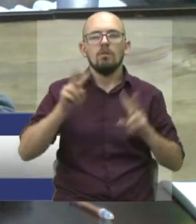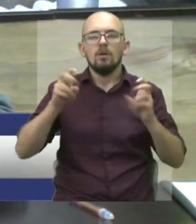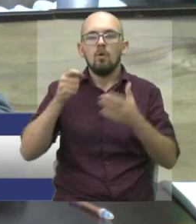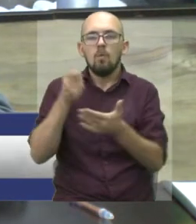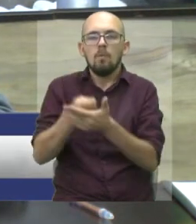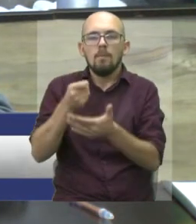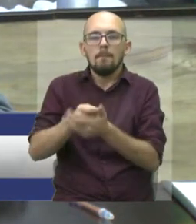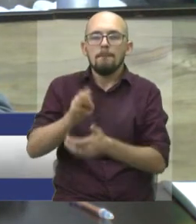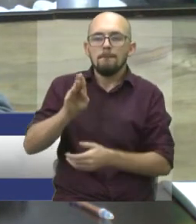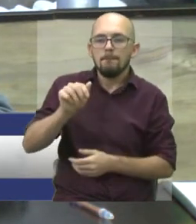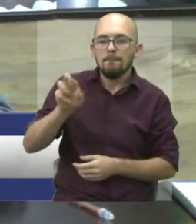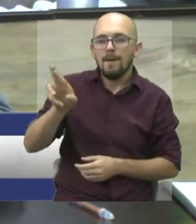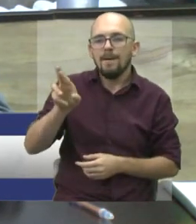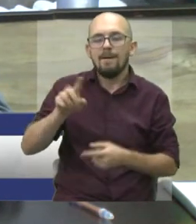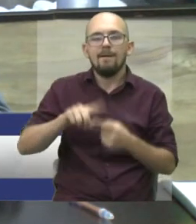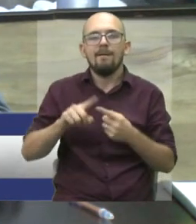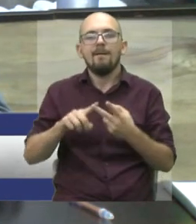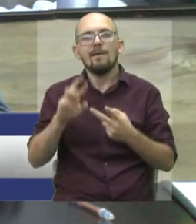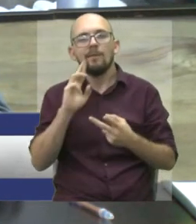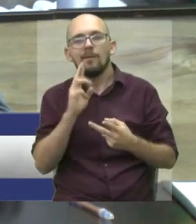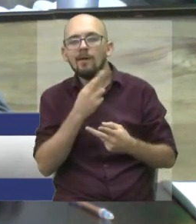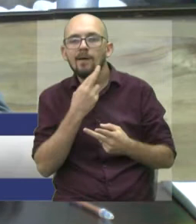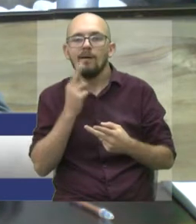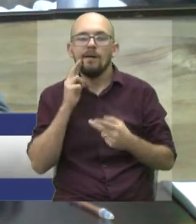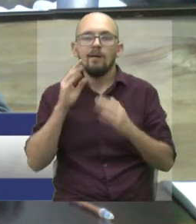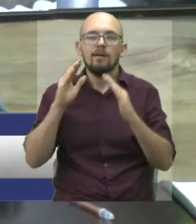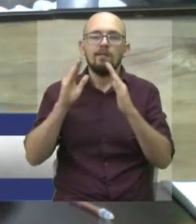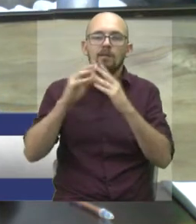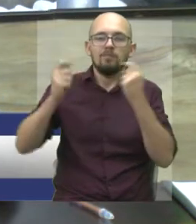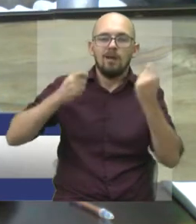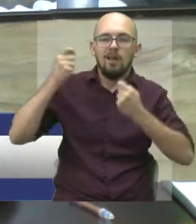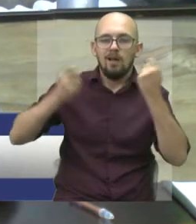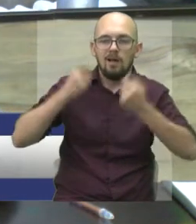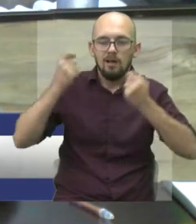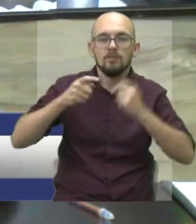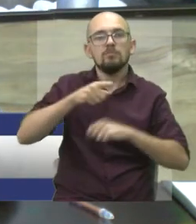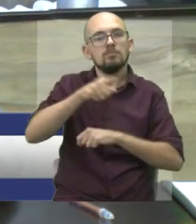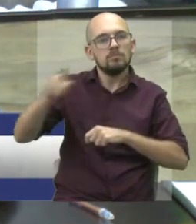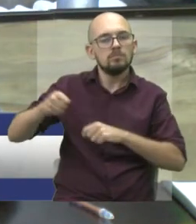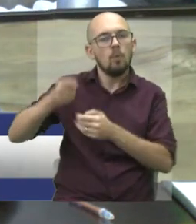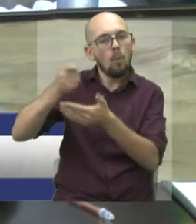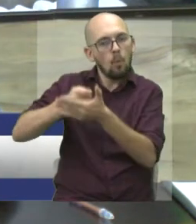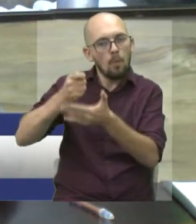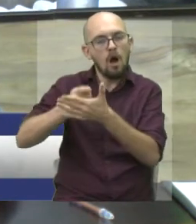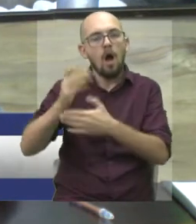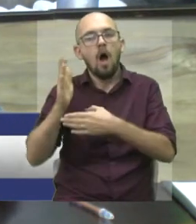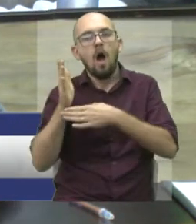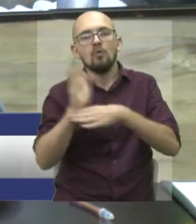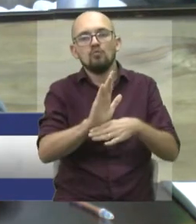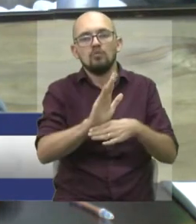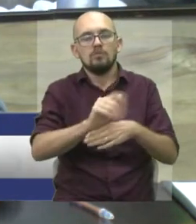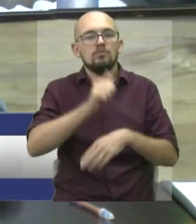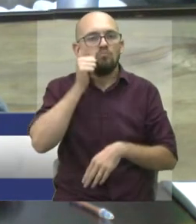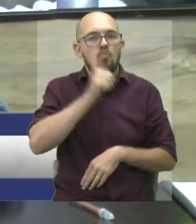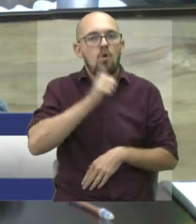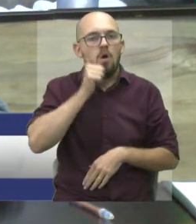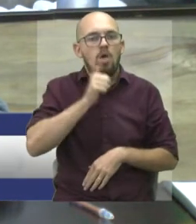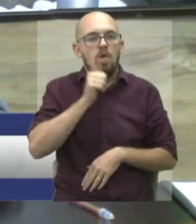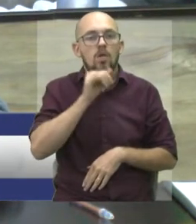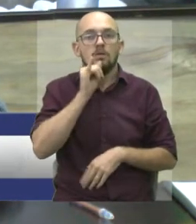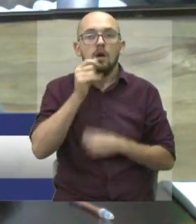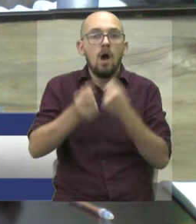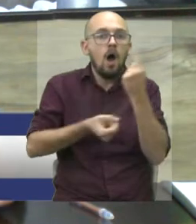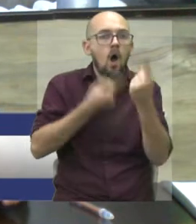bares, restaurantes e casas noturnas a adotar medidas de auxílio à mulher que